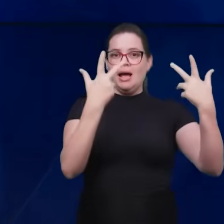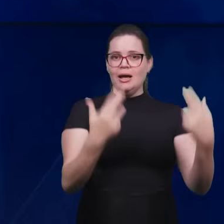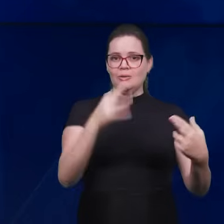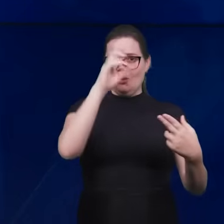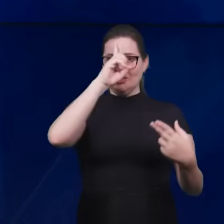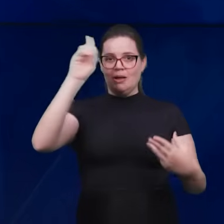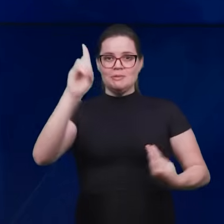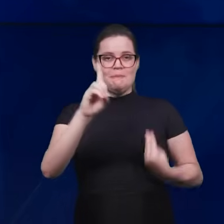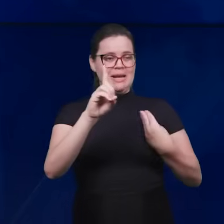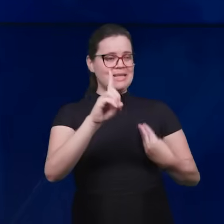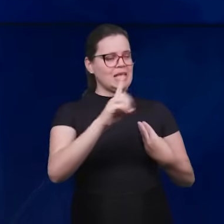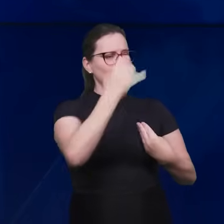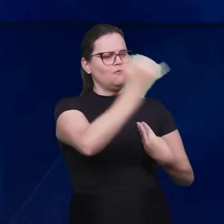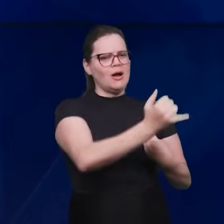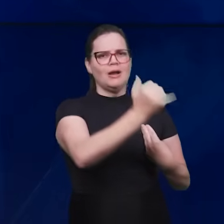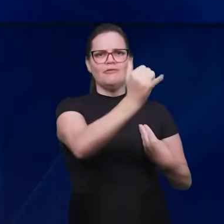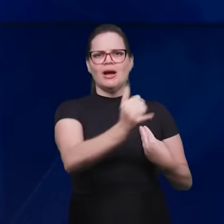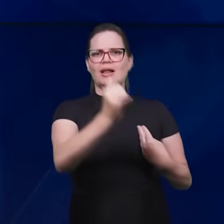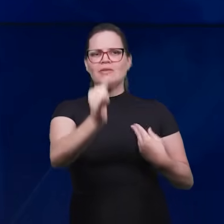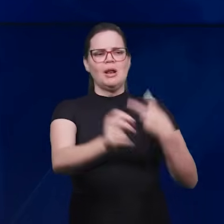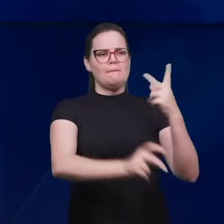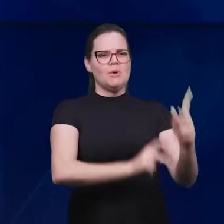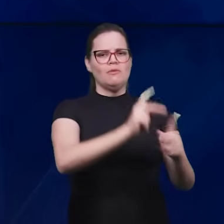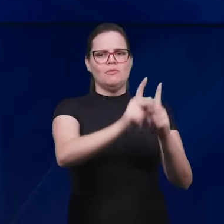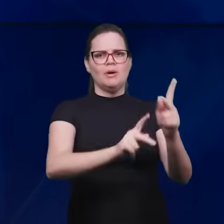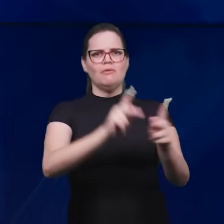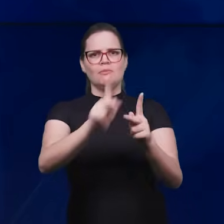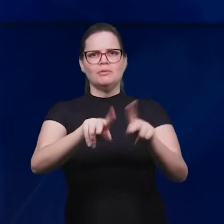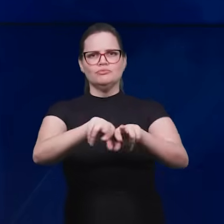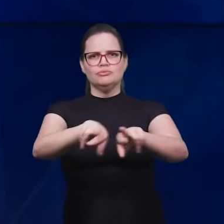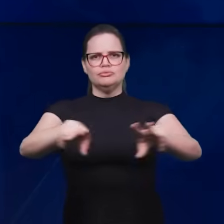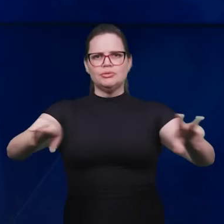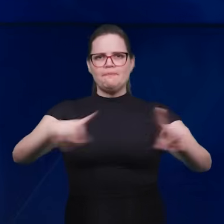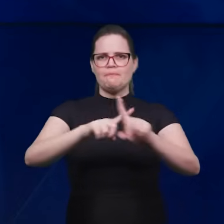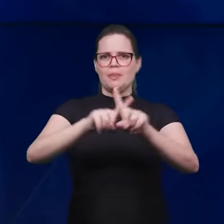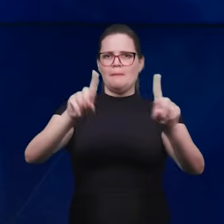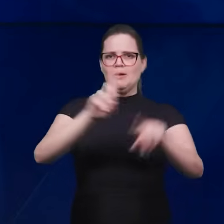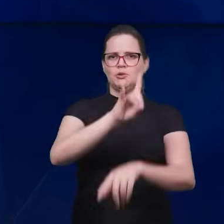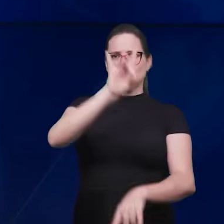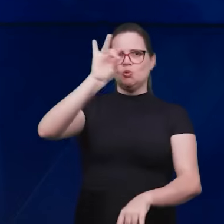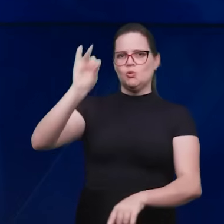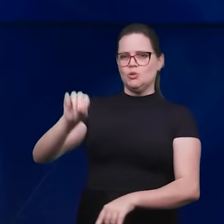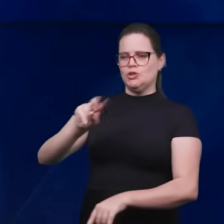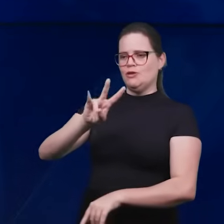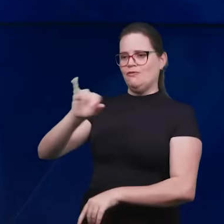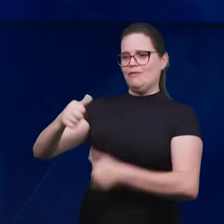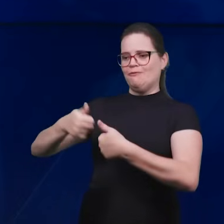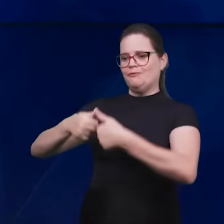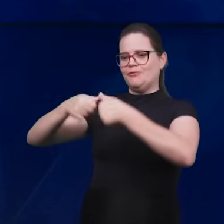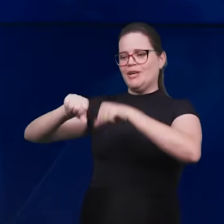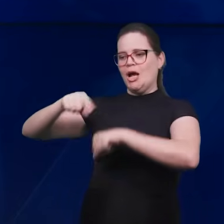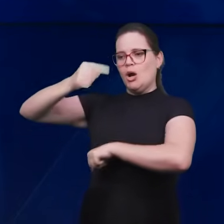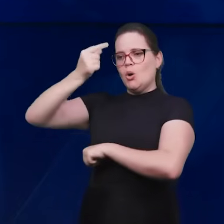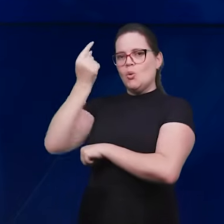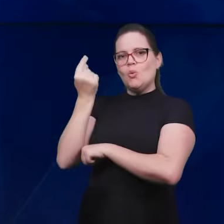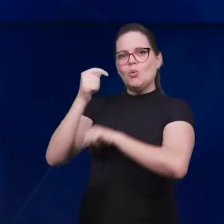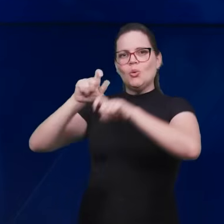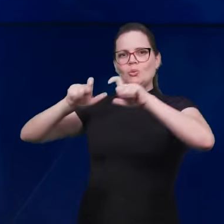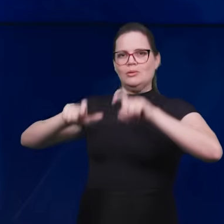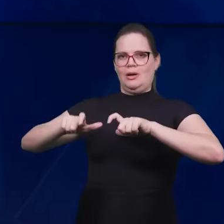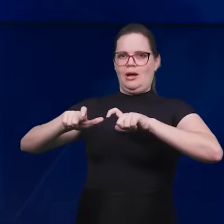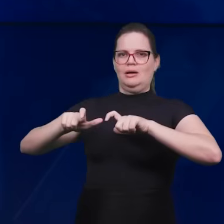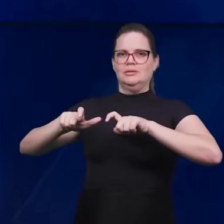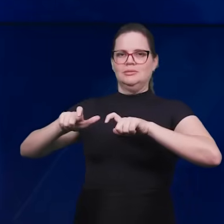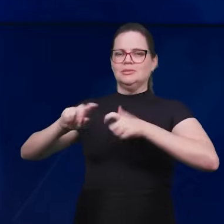povos. Mas um dia haverá um lugar fixo, onde a presença do Senhor conosco, nós